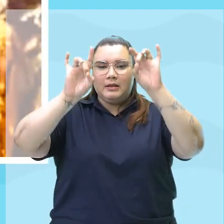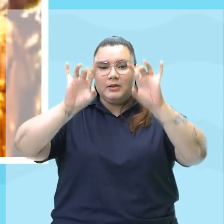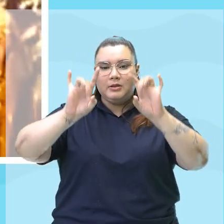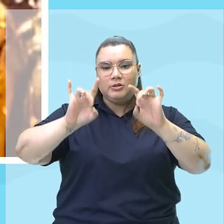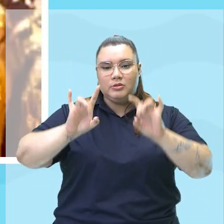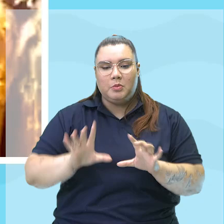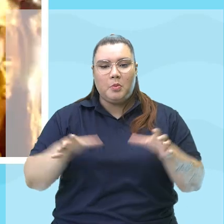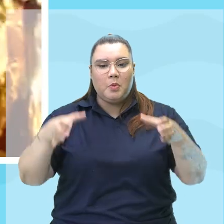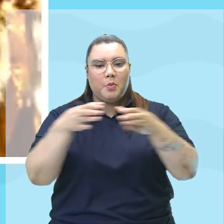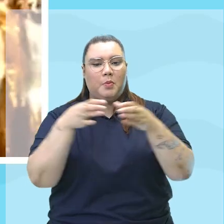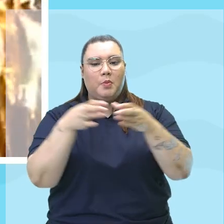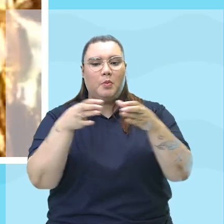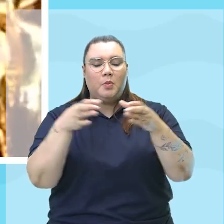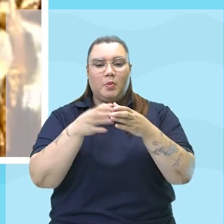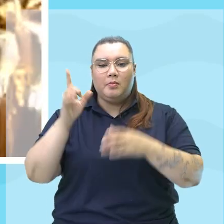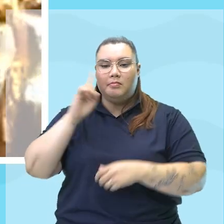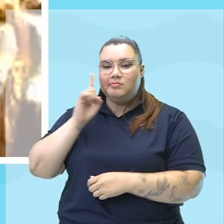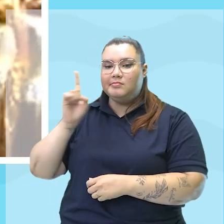flor batizada.